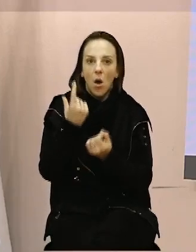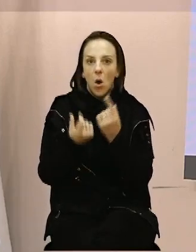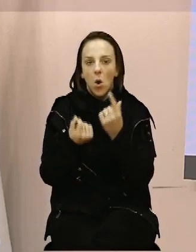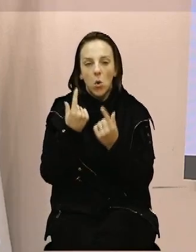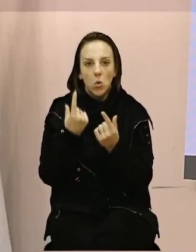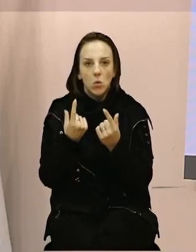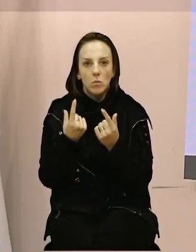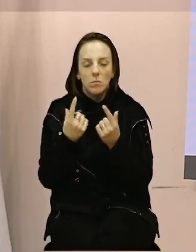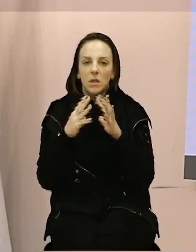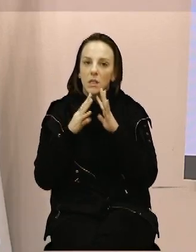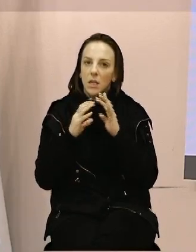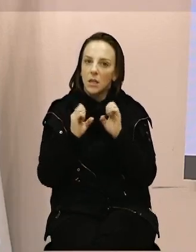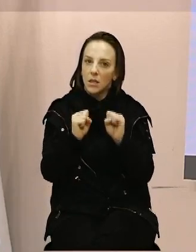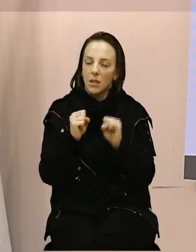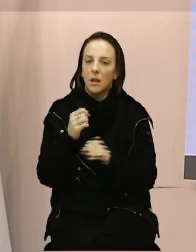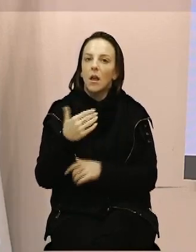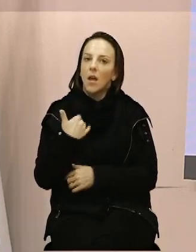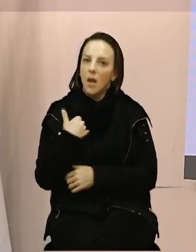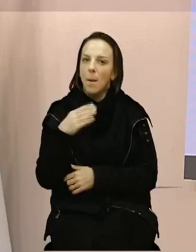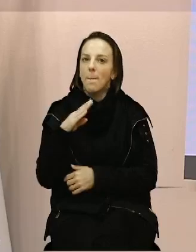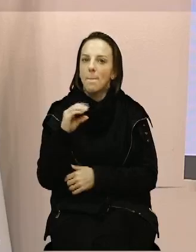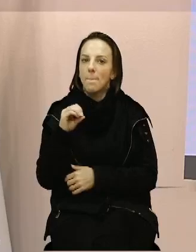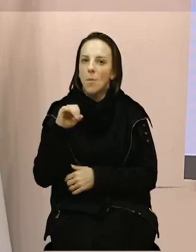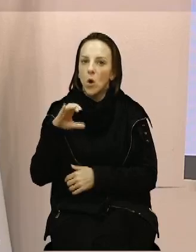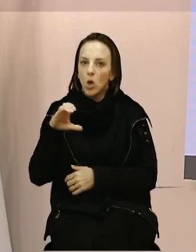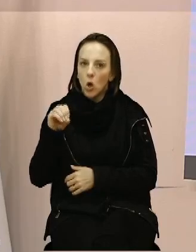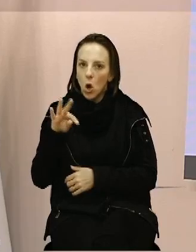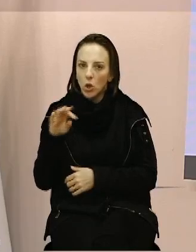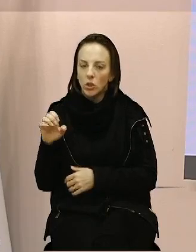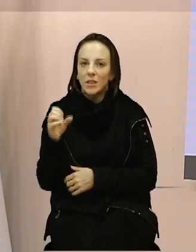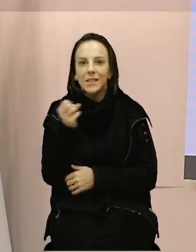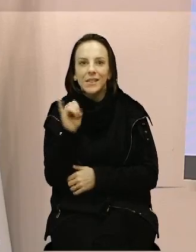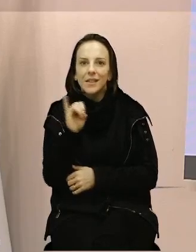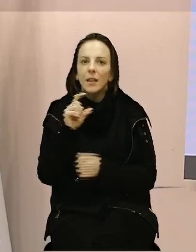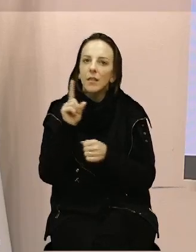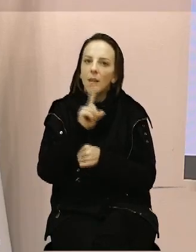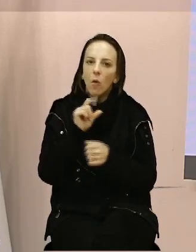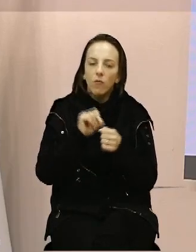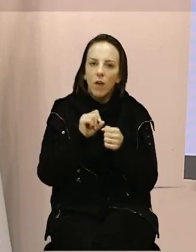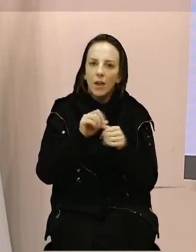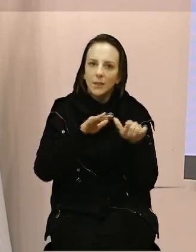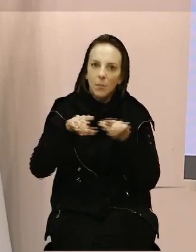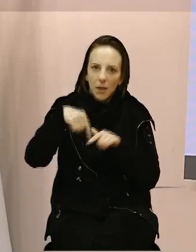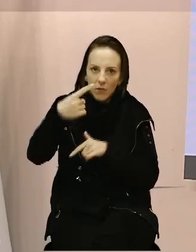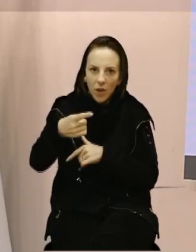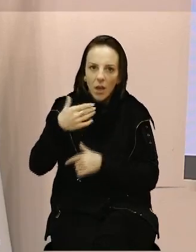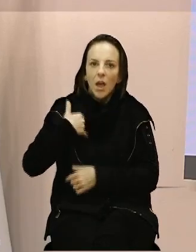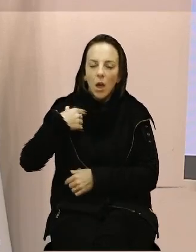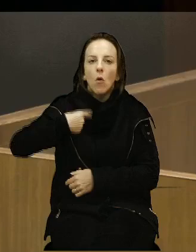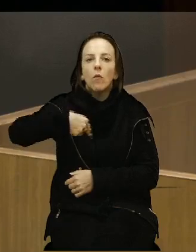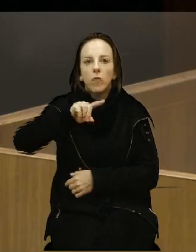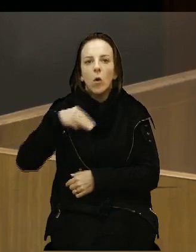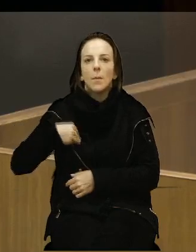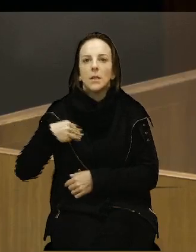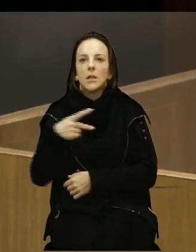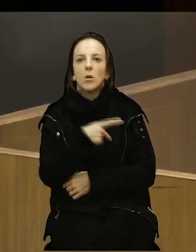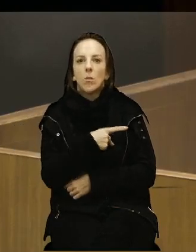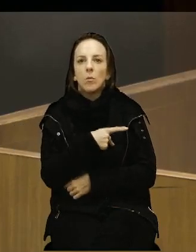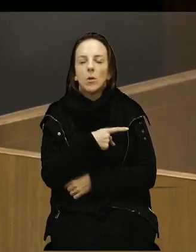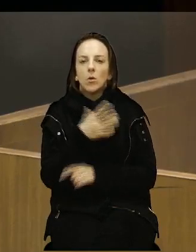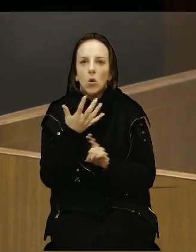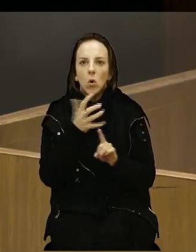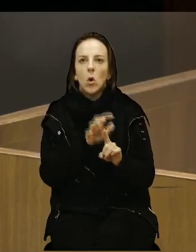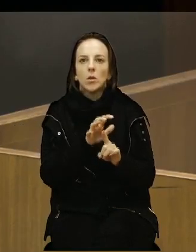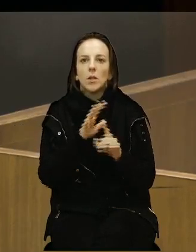bocoitado. Inclusive, se não for feito na próxima semana, já aviso, estarei ingressando no Ministério Público contra